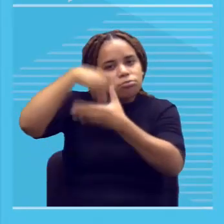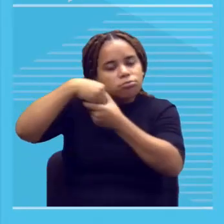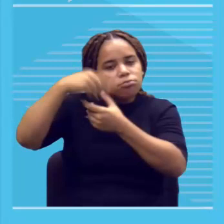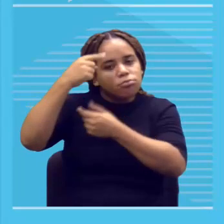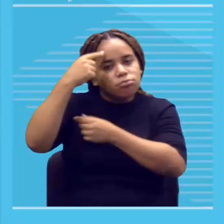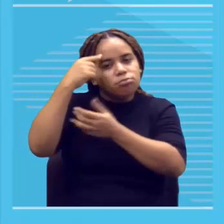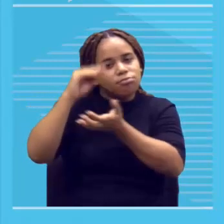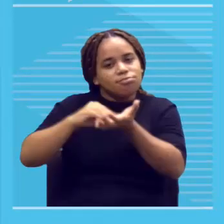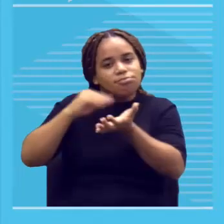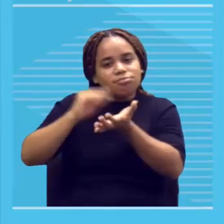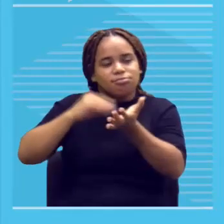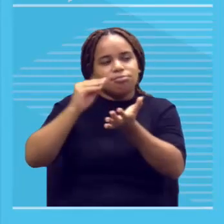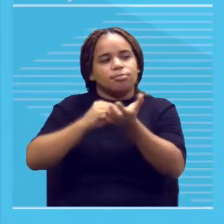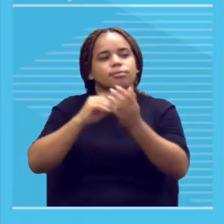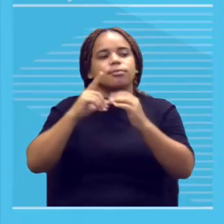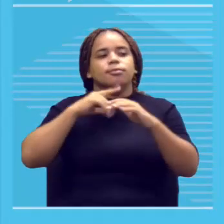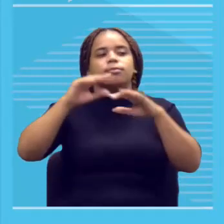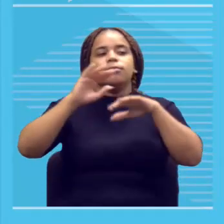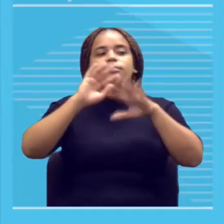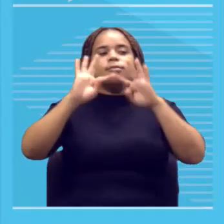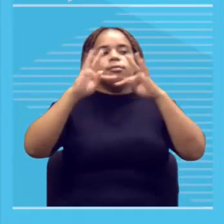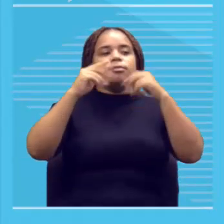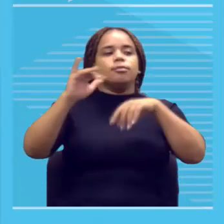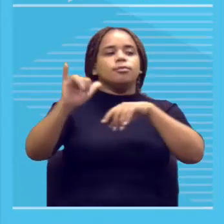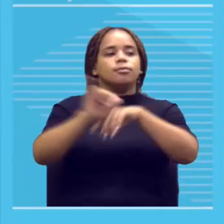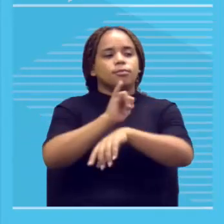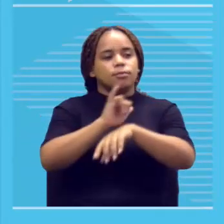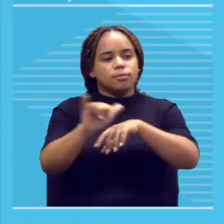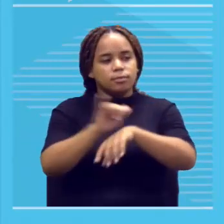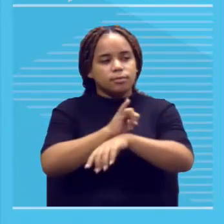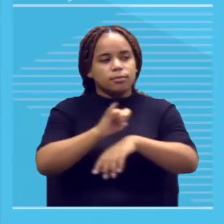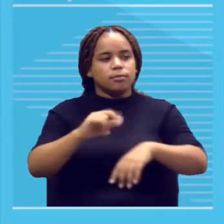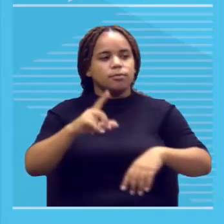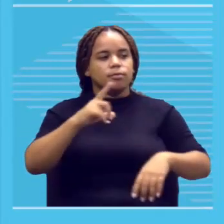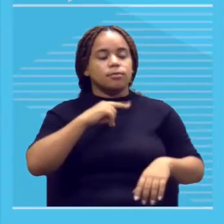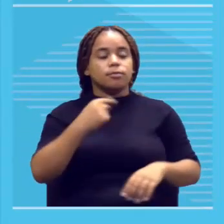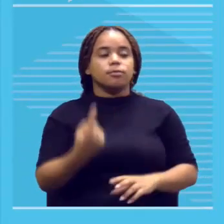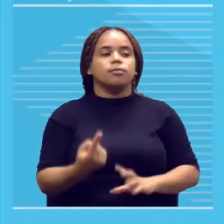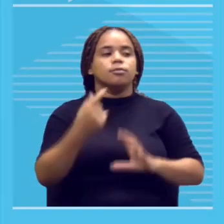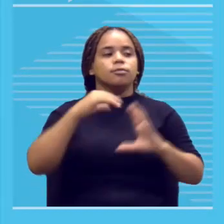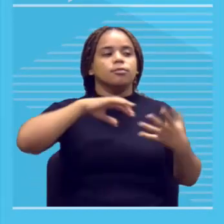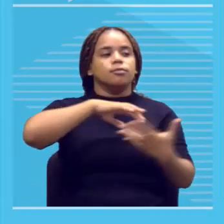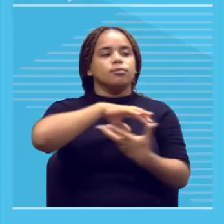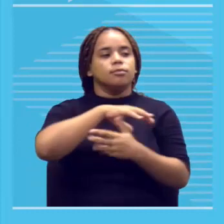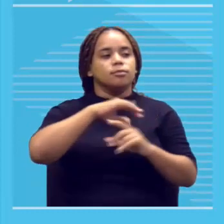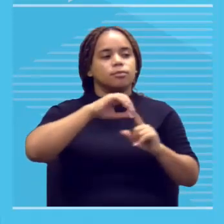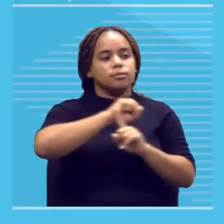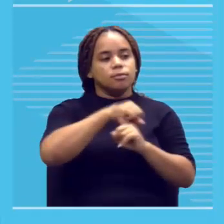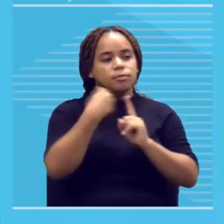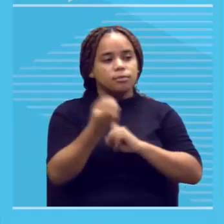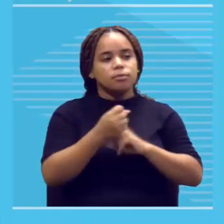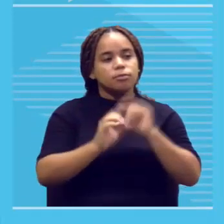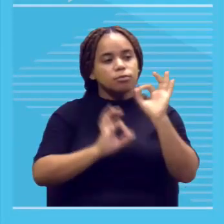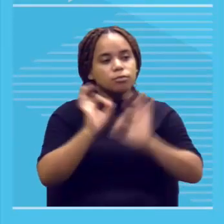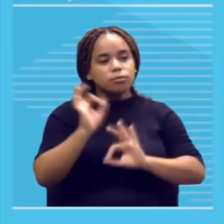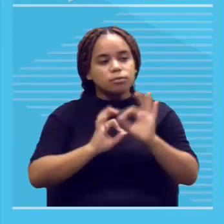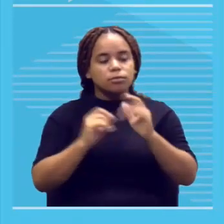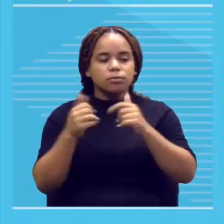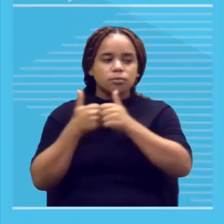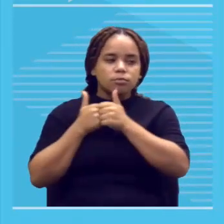toda esse malabarismo de Allan Kardec ó como os espíritos respondem numa sociedade organizada